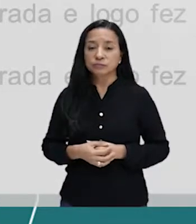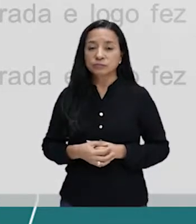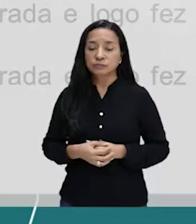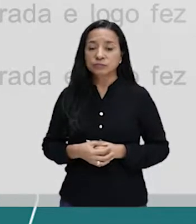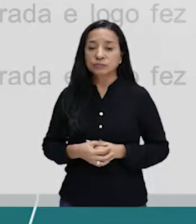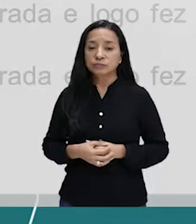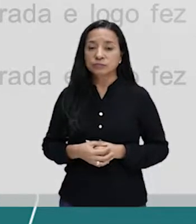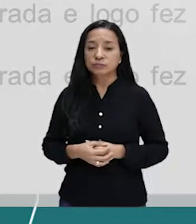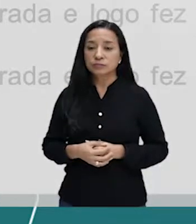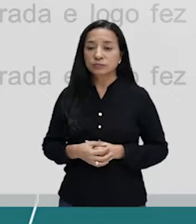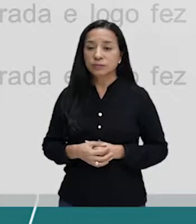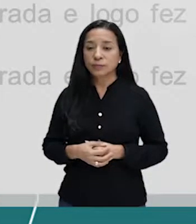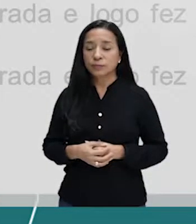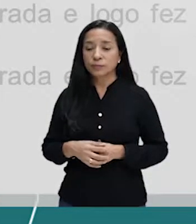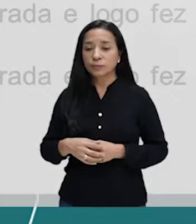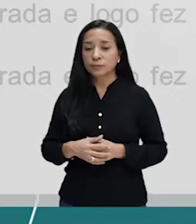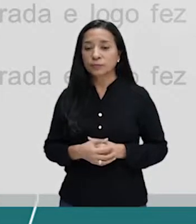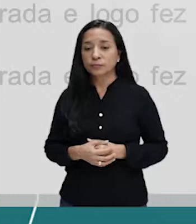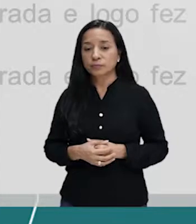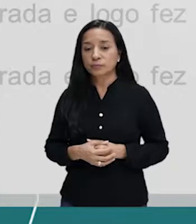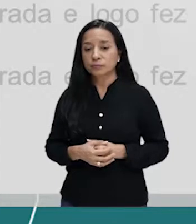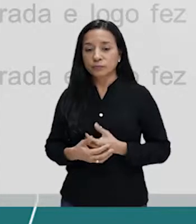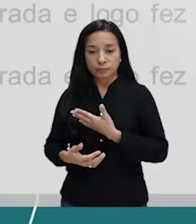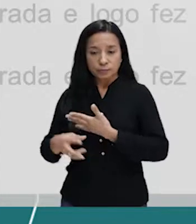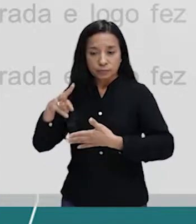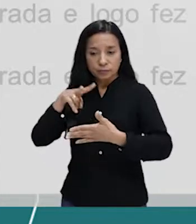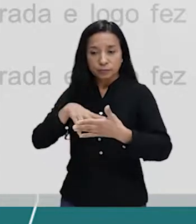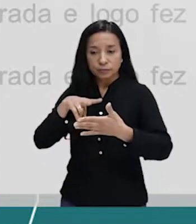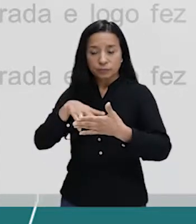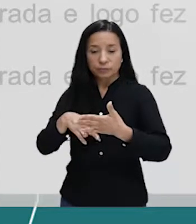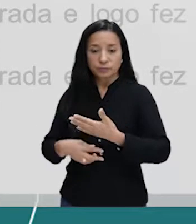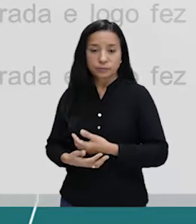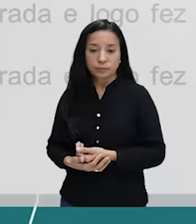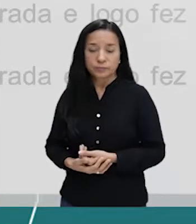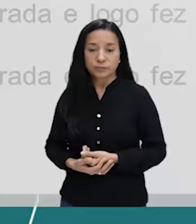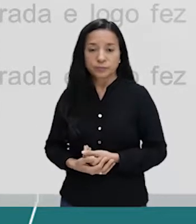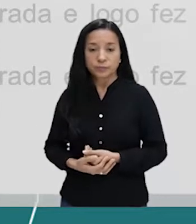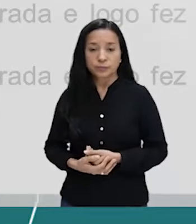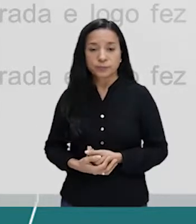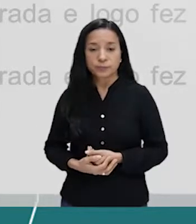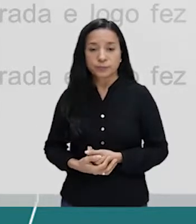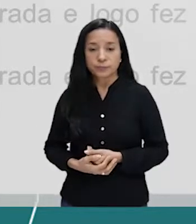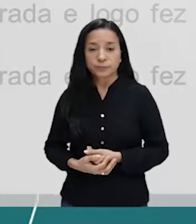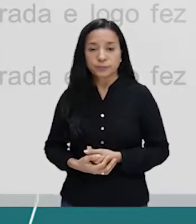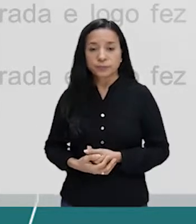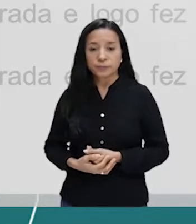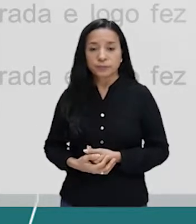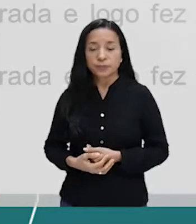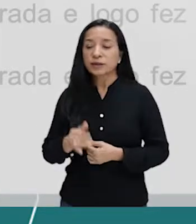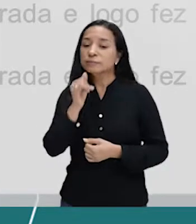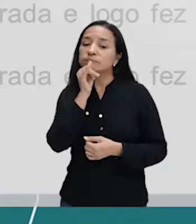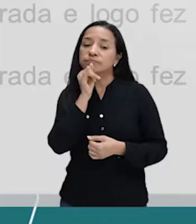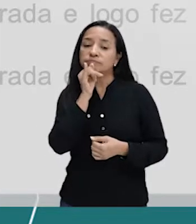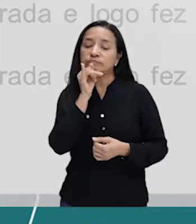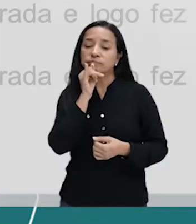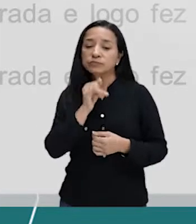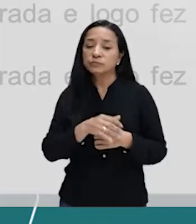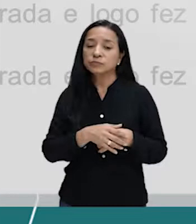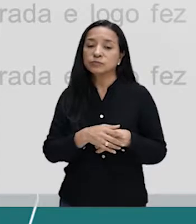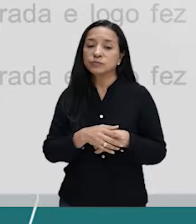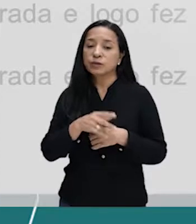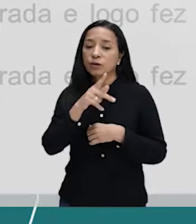surgir, utilizamos deles e delas, ou dele e dela no singular, né? A professora